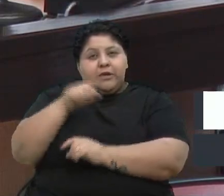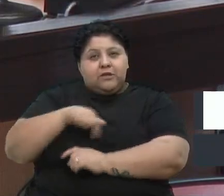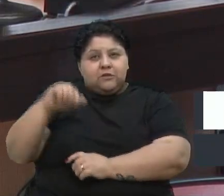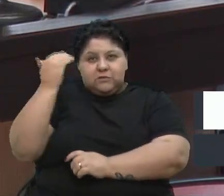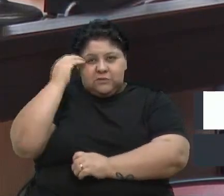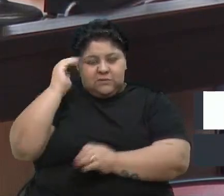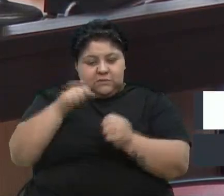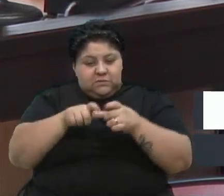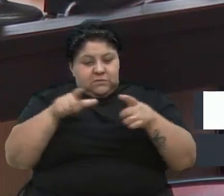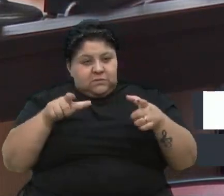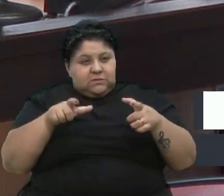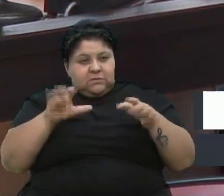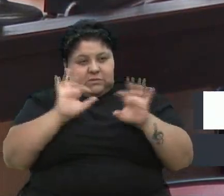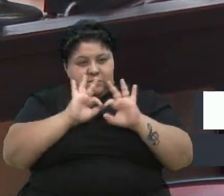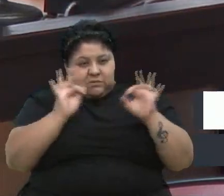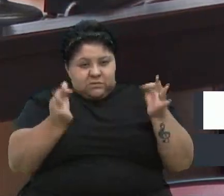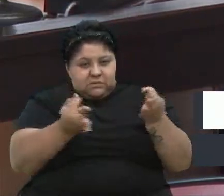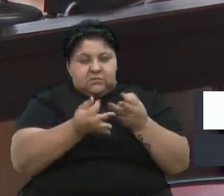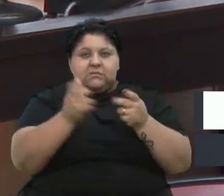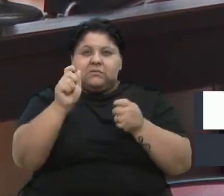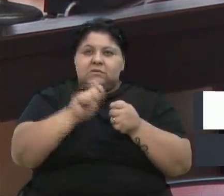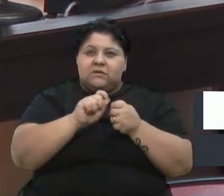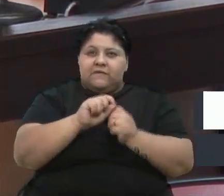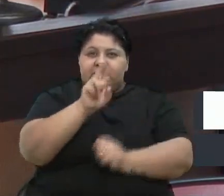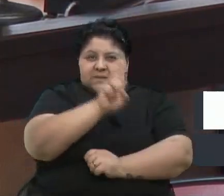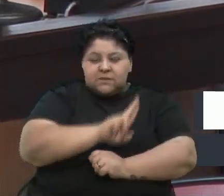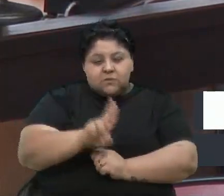maioria destas famílias que fazem uso,